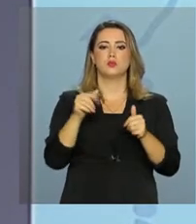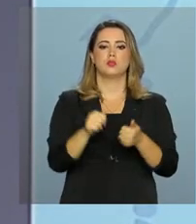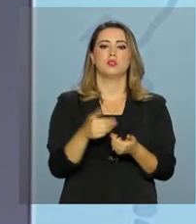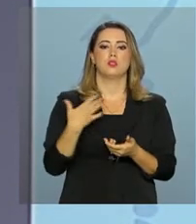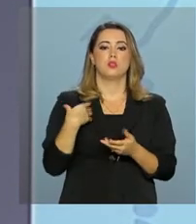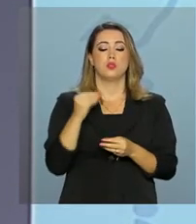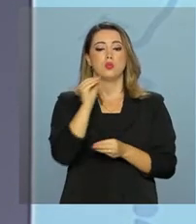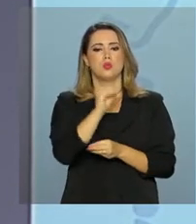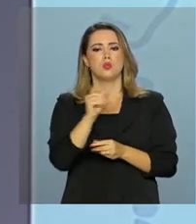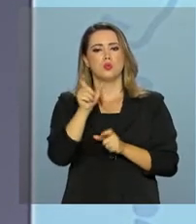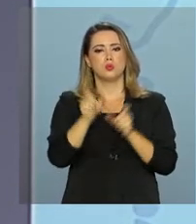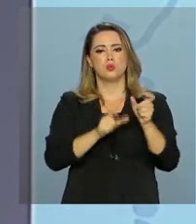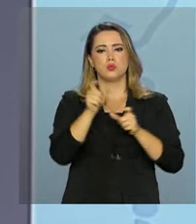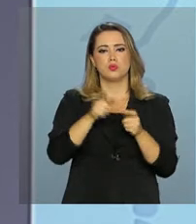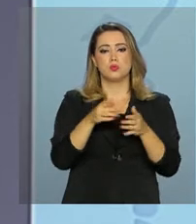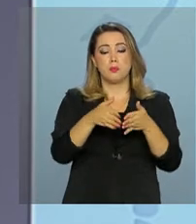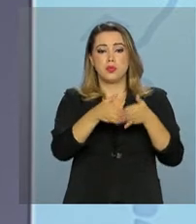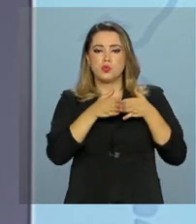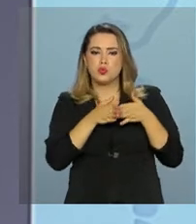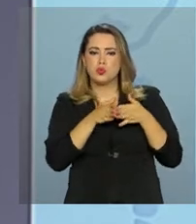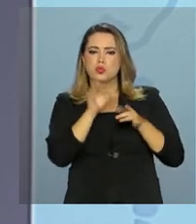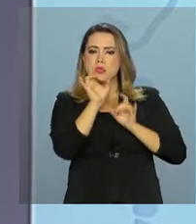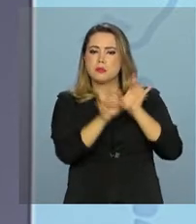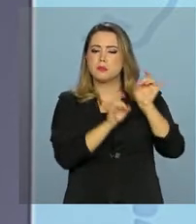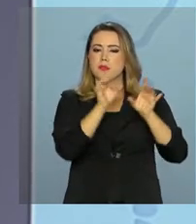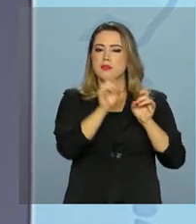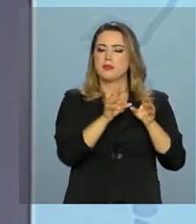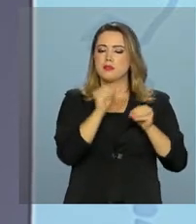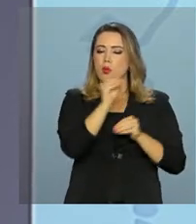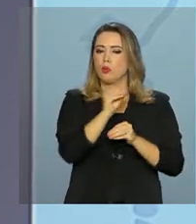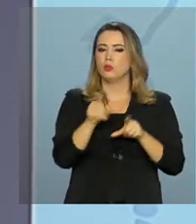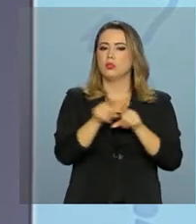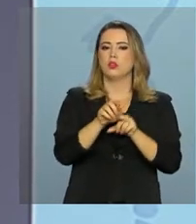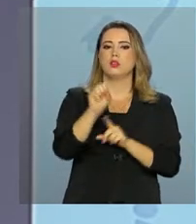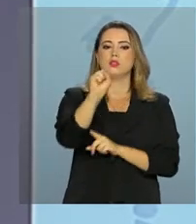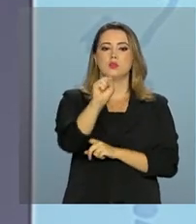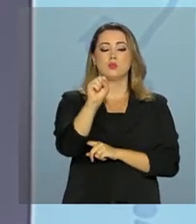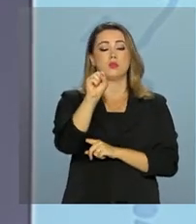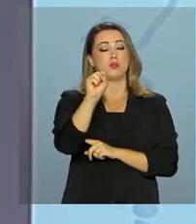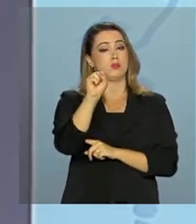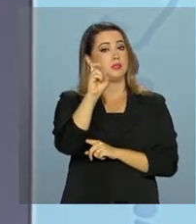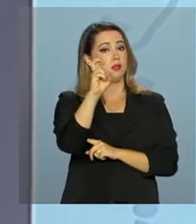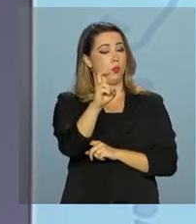de atendimentos e recursos solicitados e aprovados,